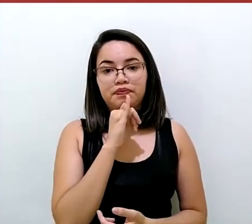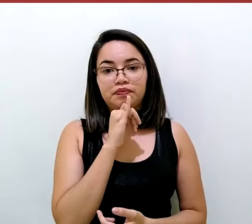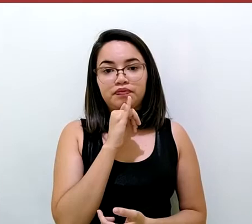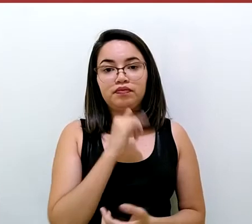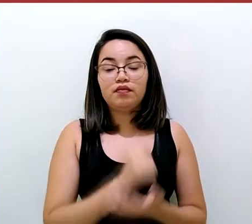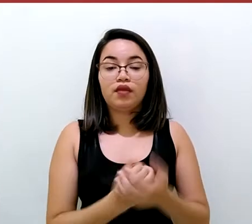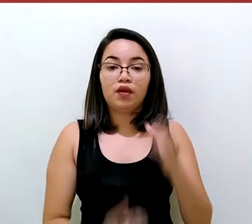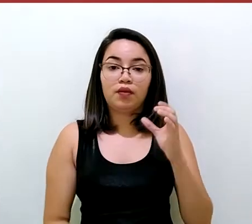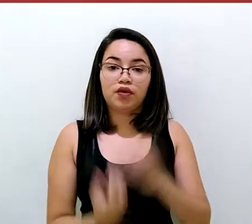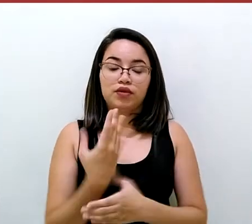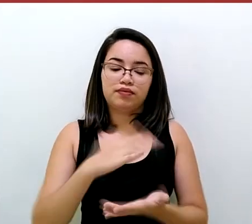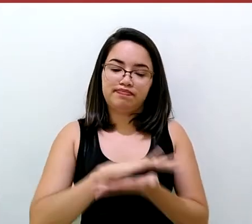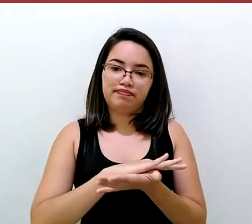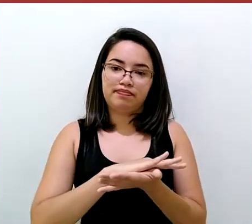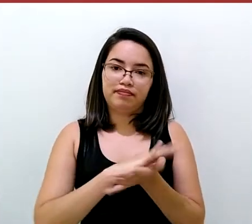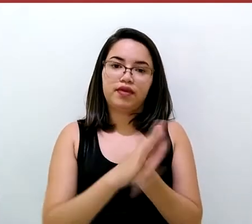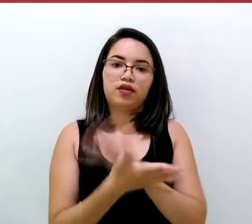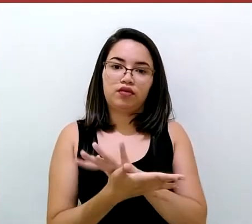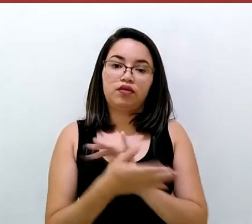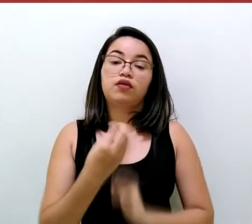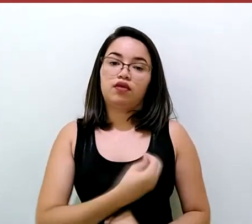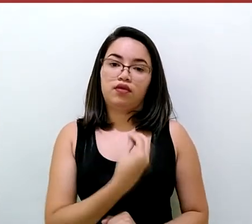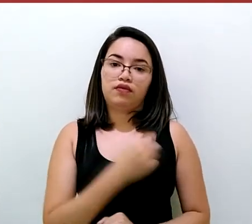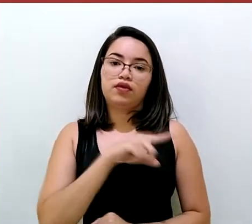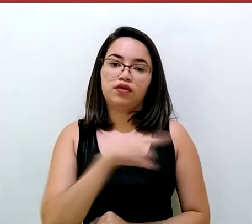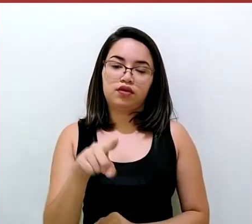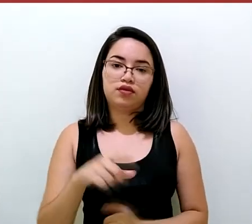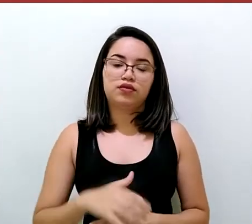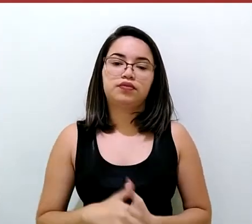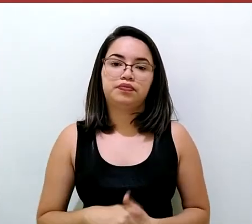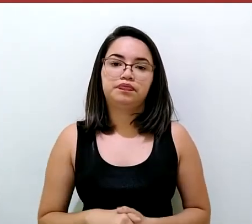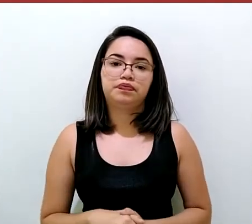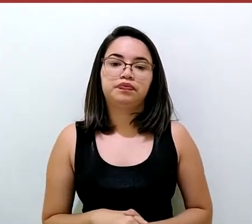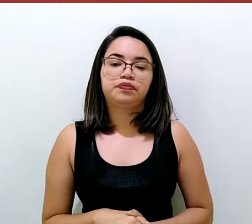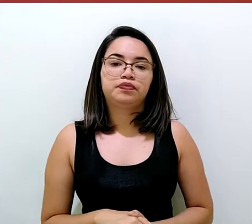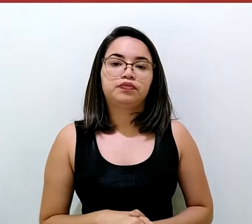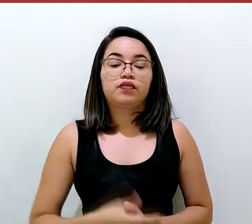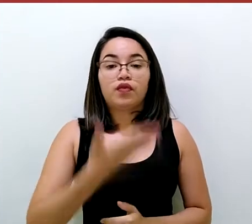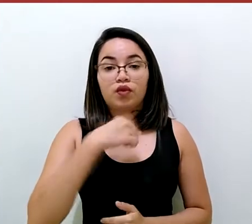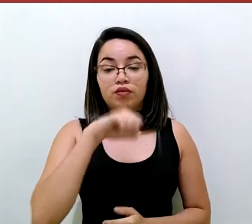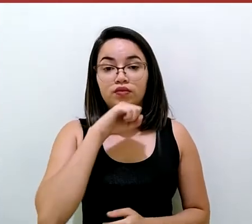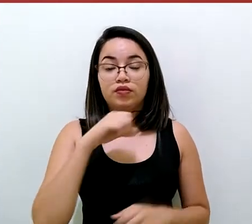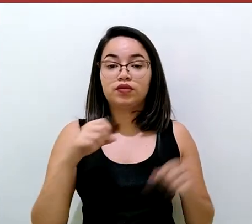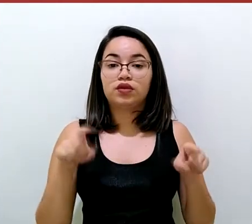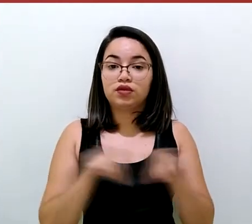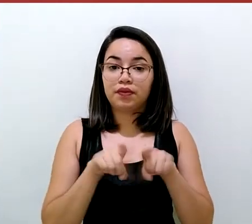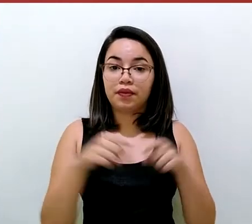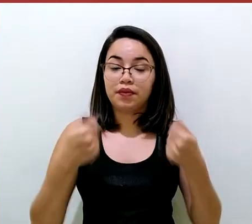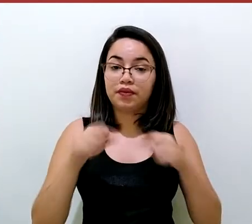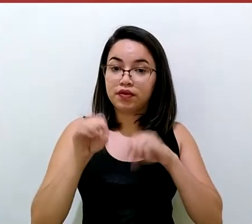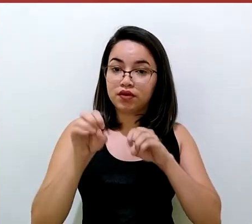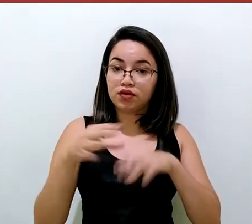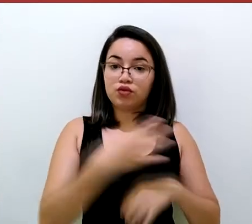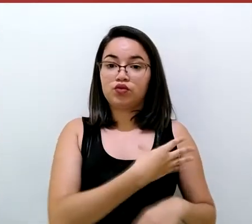está produzindo uma derrota na vida deles. Os pais também devem ensinar